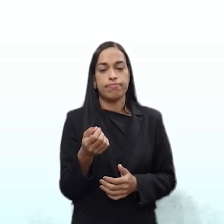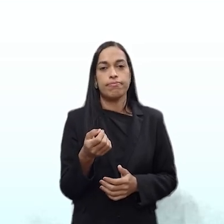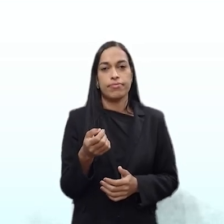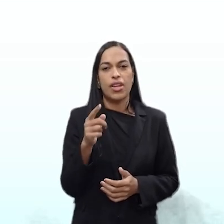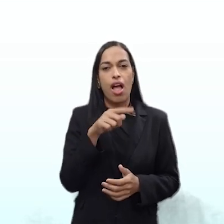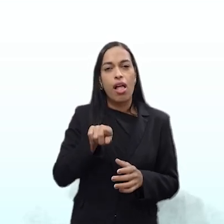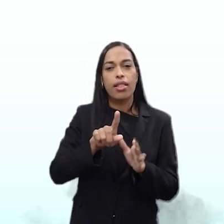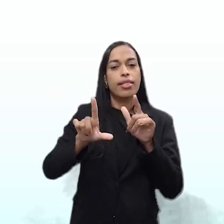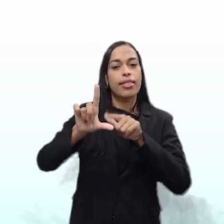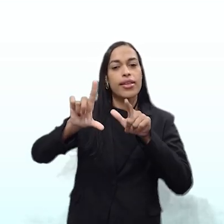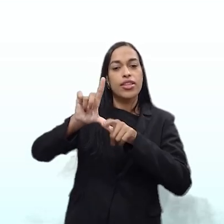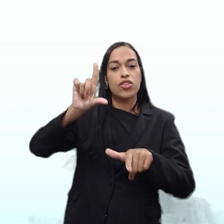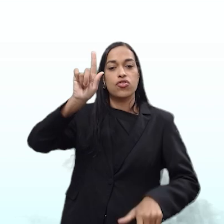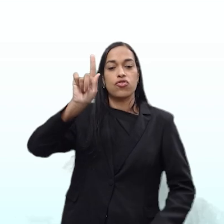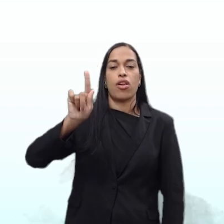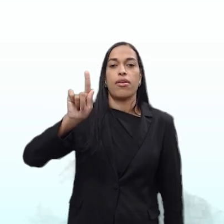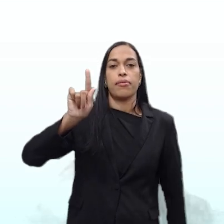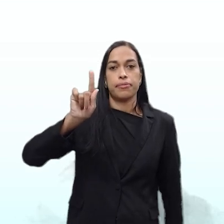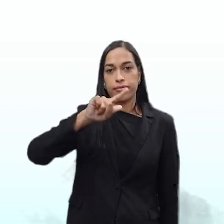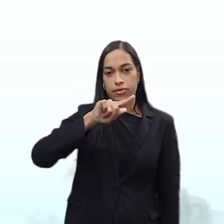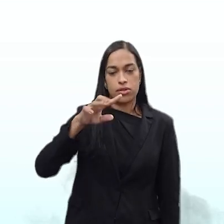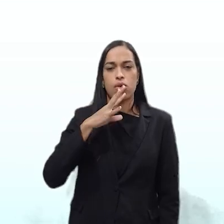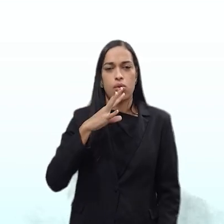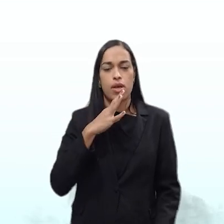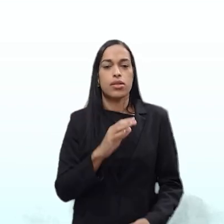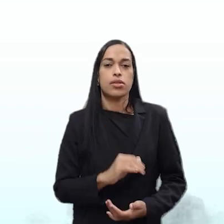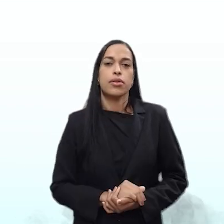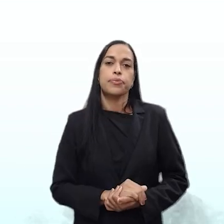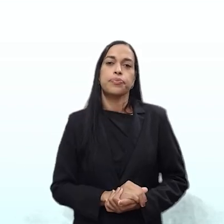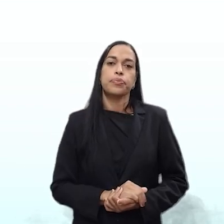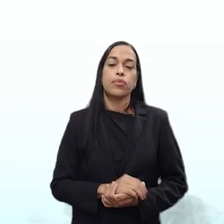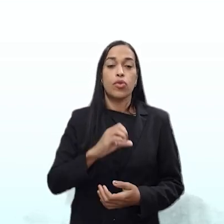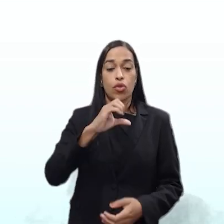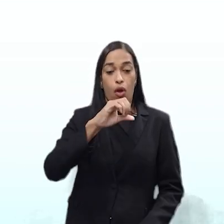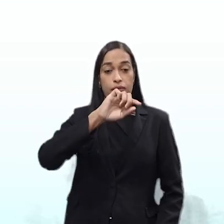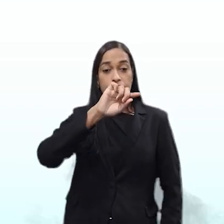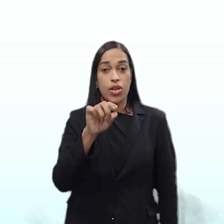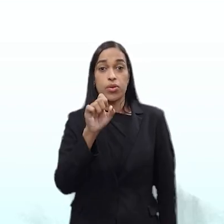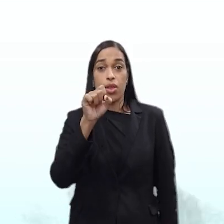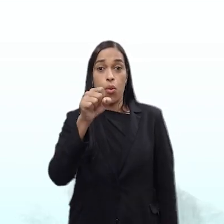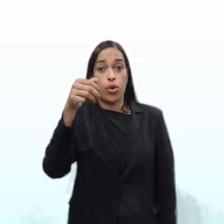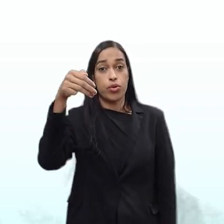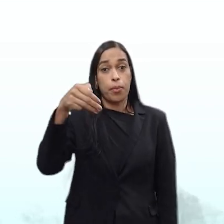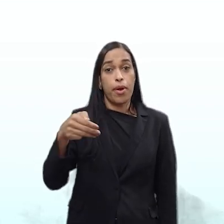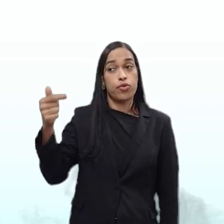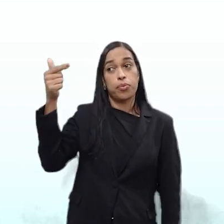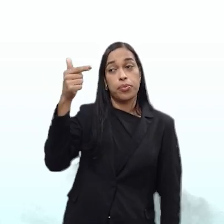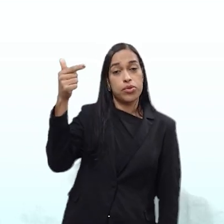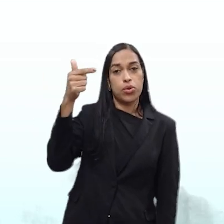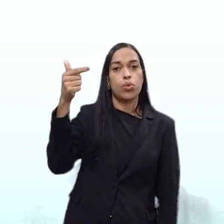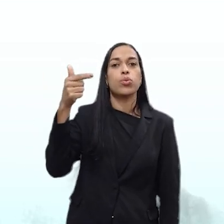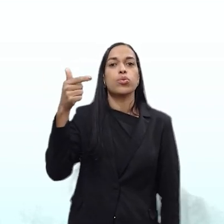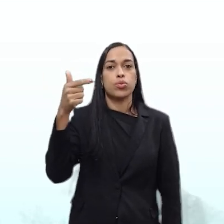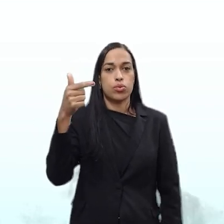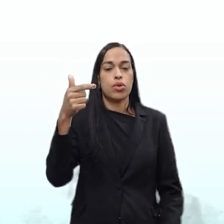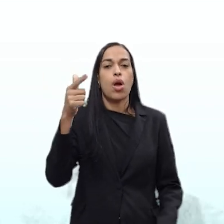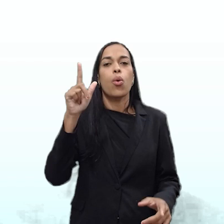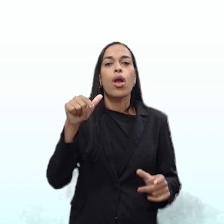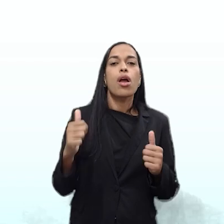Então, o valor da aceleração da gravidade, que é obtido como 9,8 metros por segundo ao quadrado, é fruto